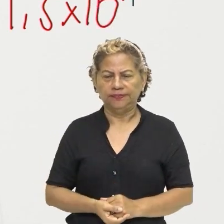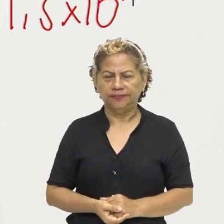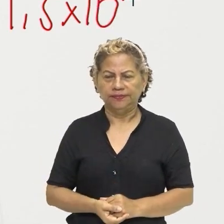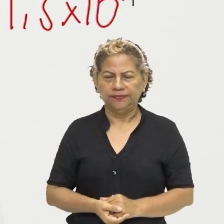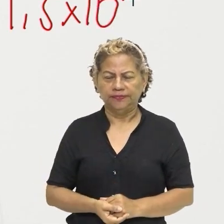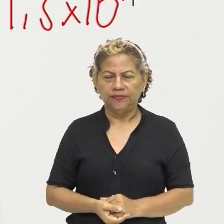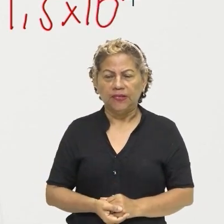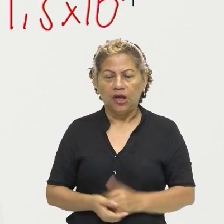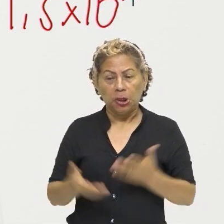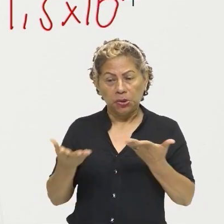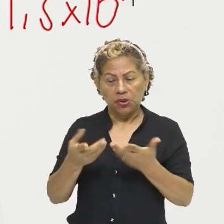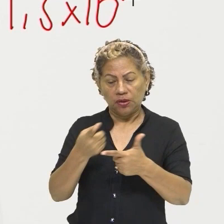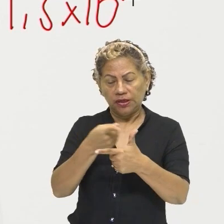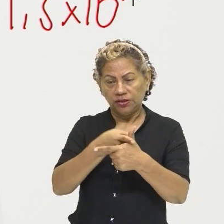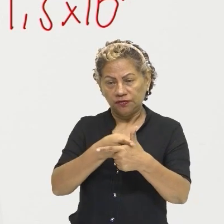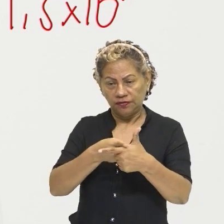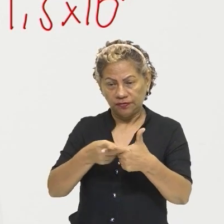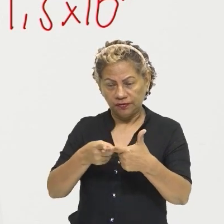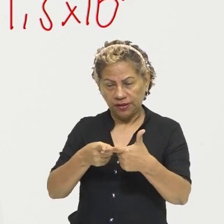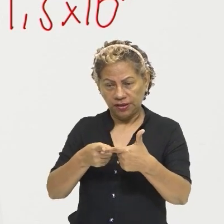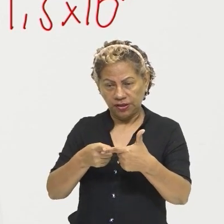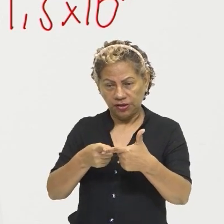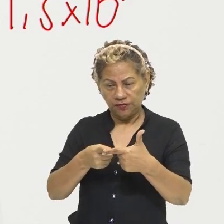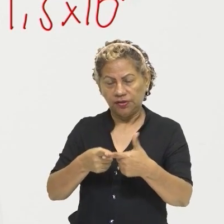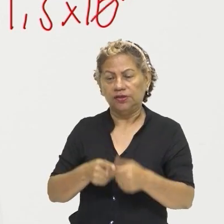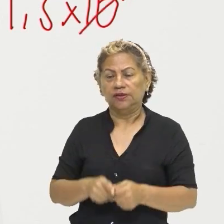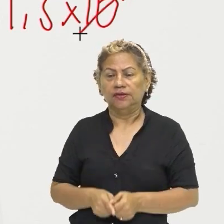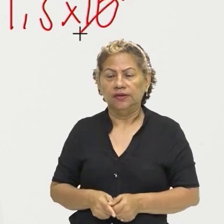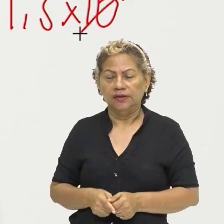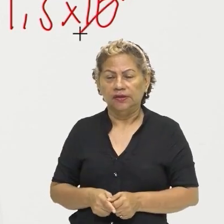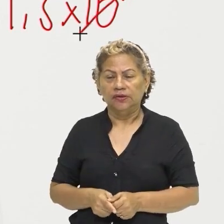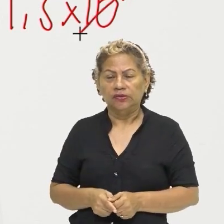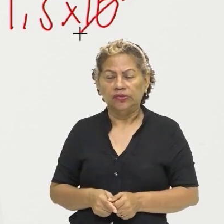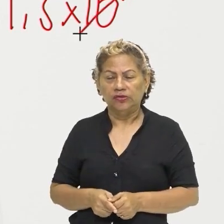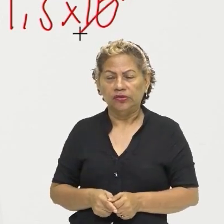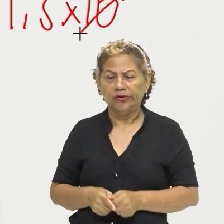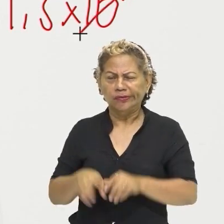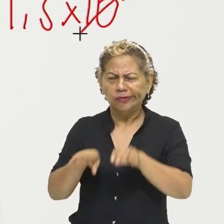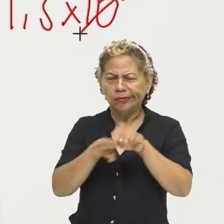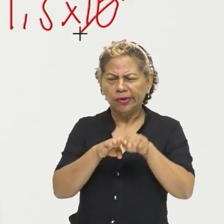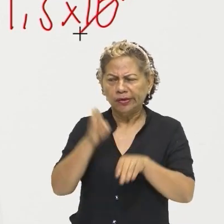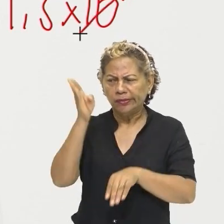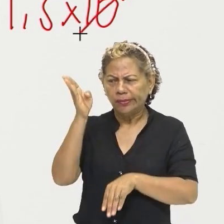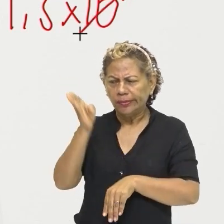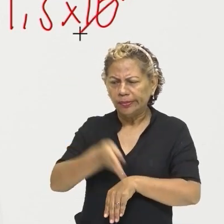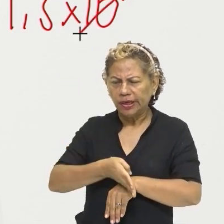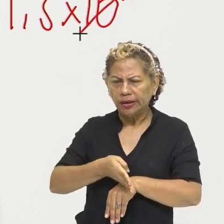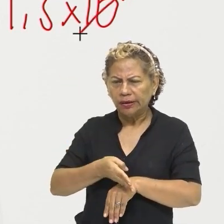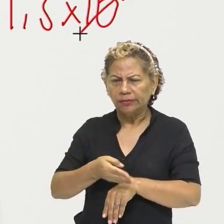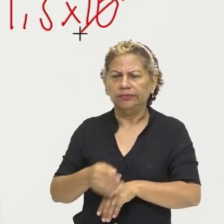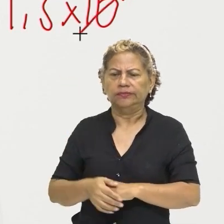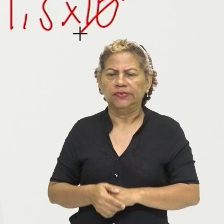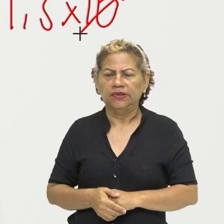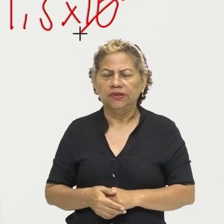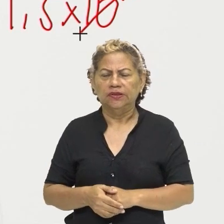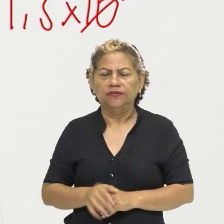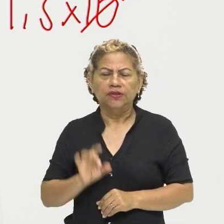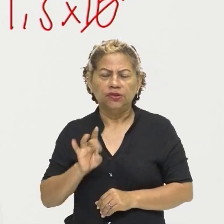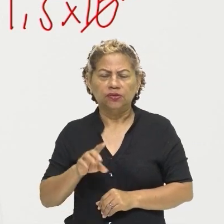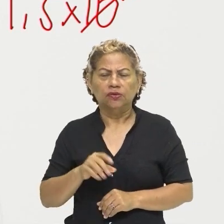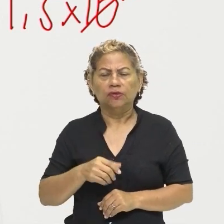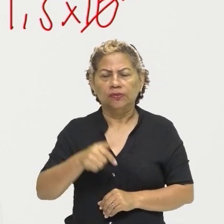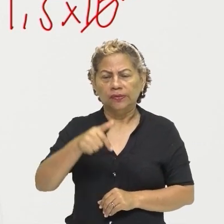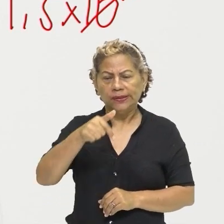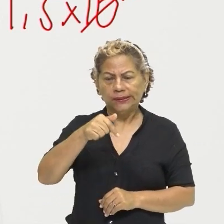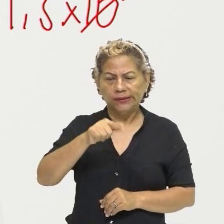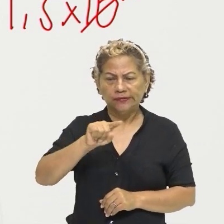Então, dividindo esses dois números, eu posso cortar aqui o 10 a 11, e fica 7,5, isso